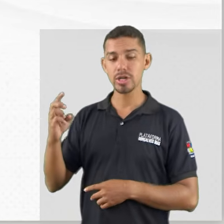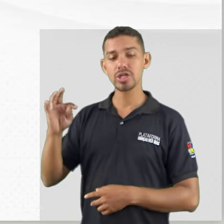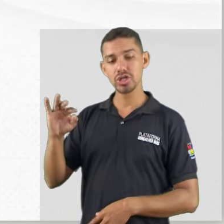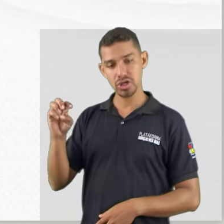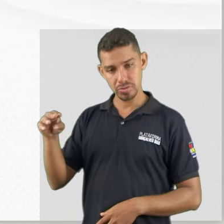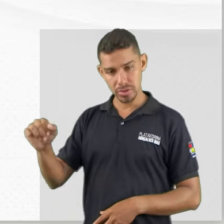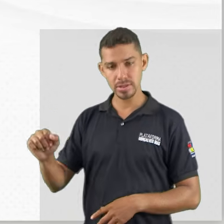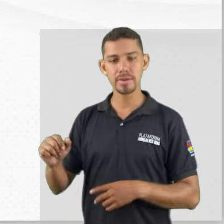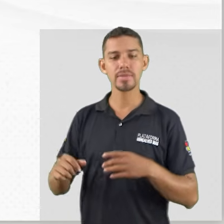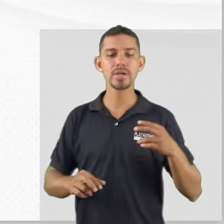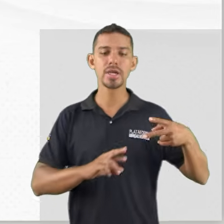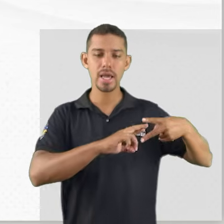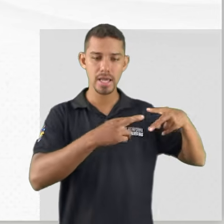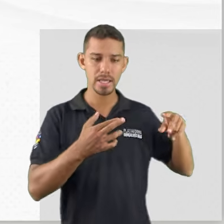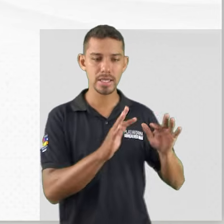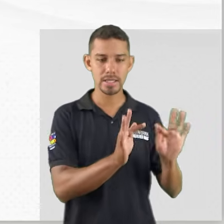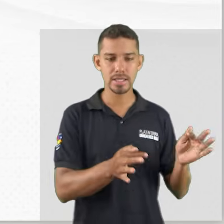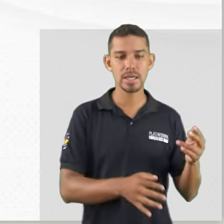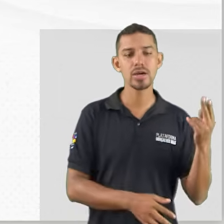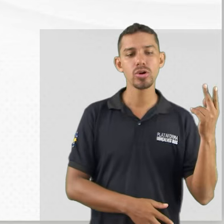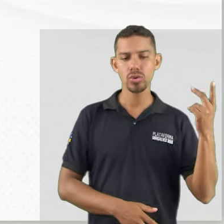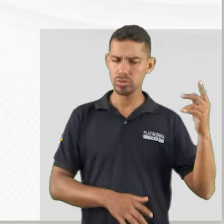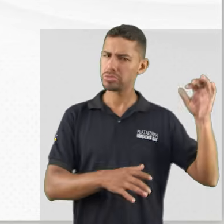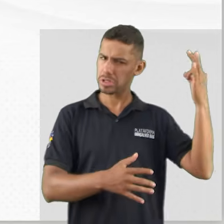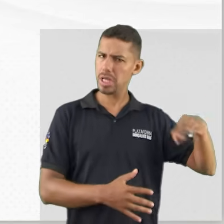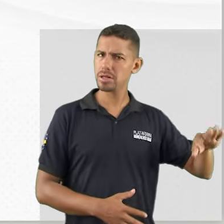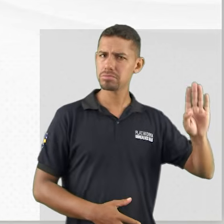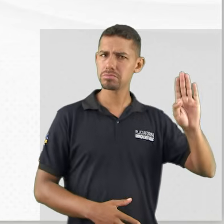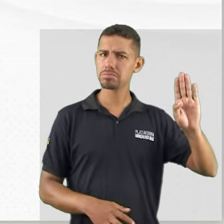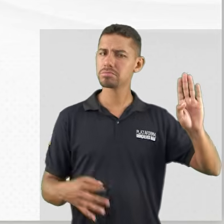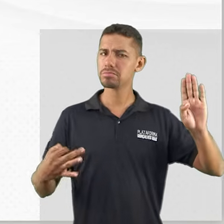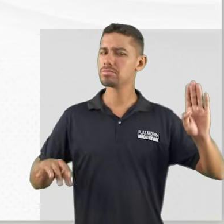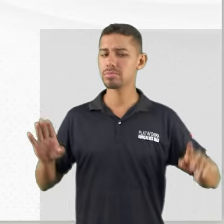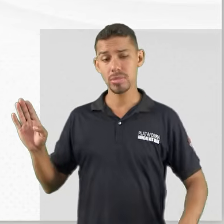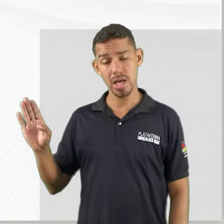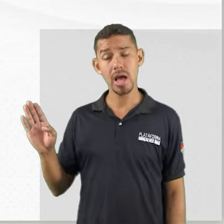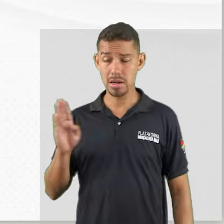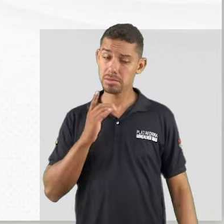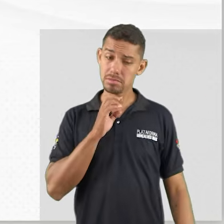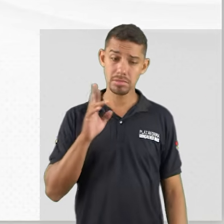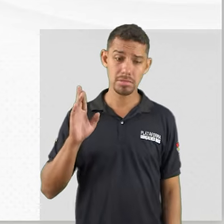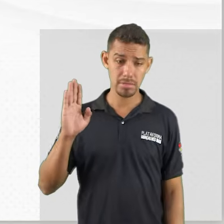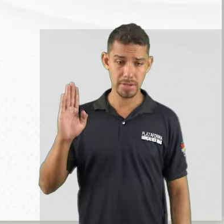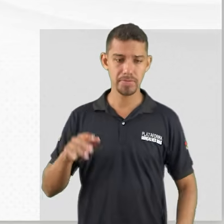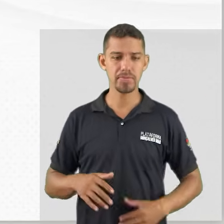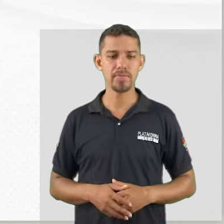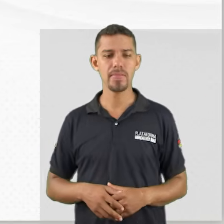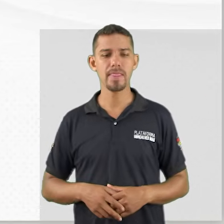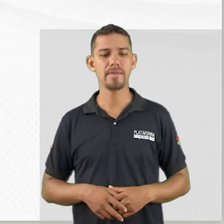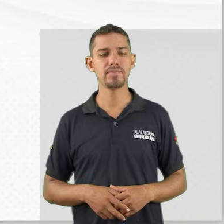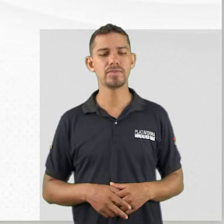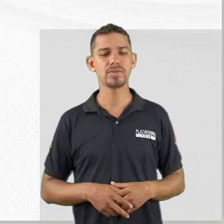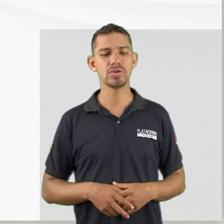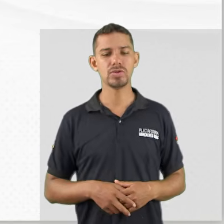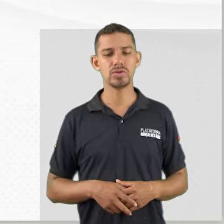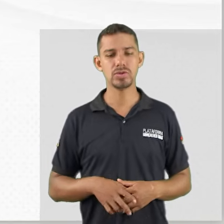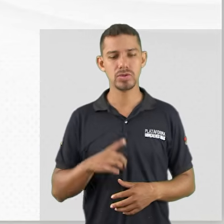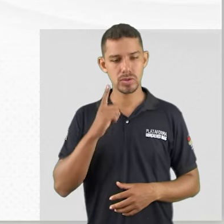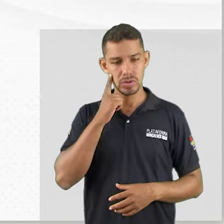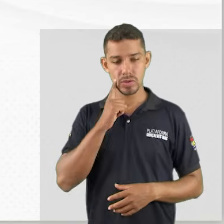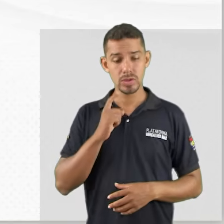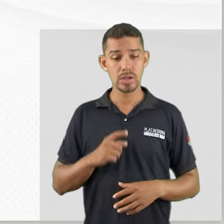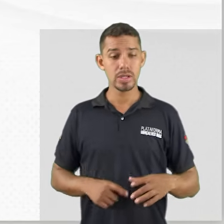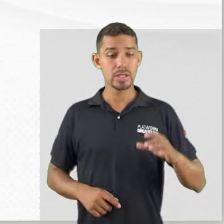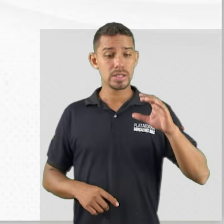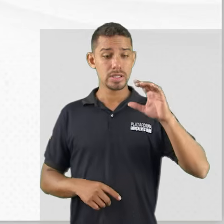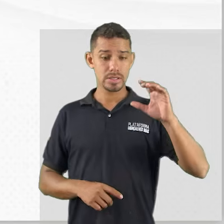timina, e RNA é fita simples com uracila. Correto, né, pessoal? Então, acredito que a nossa resposta seja a letra B. Vamos analisar as